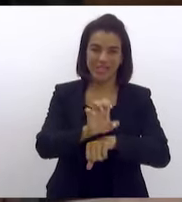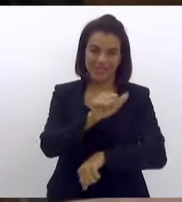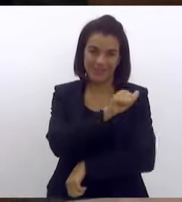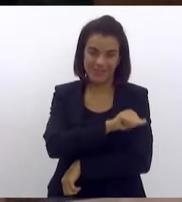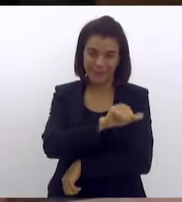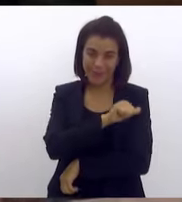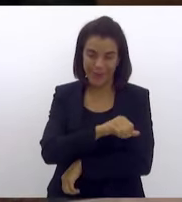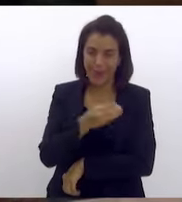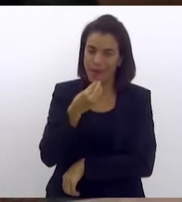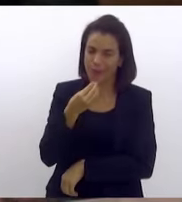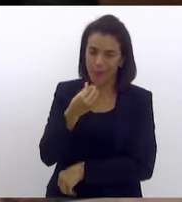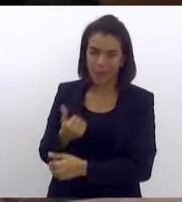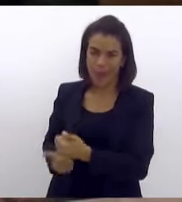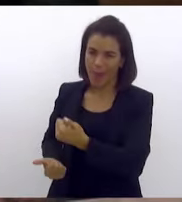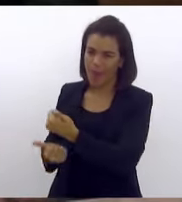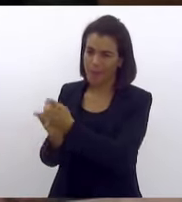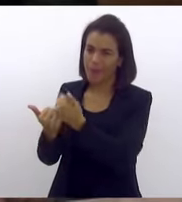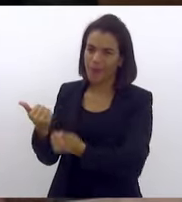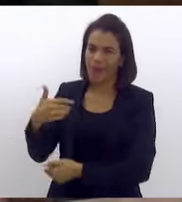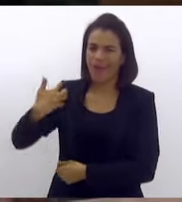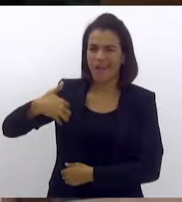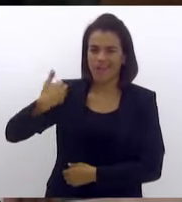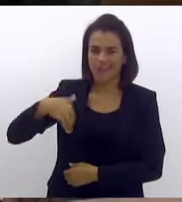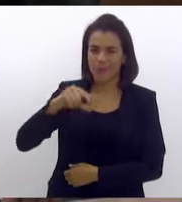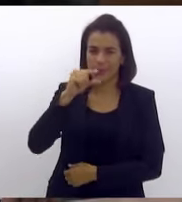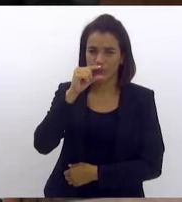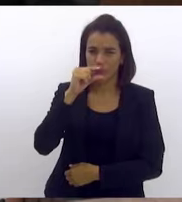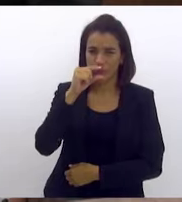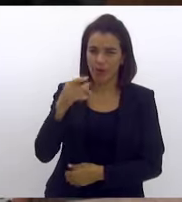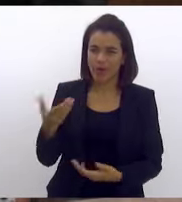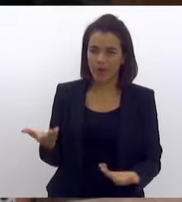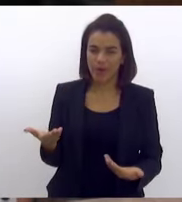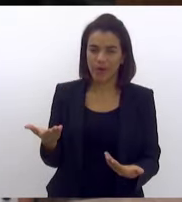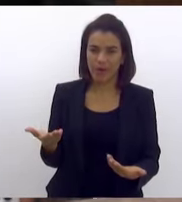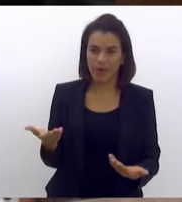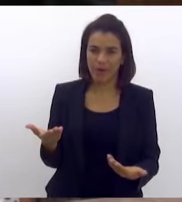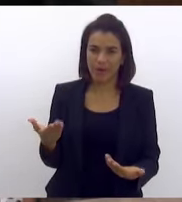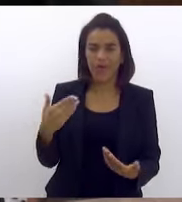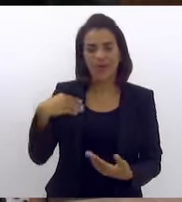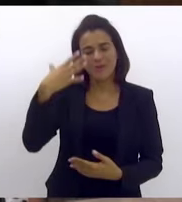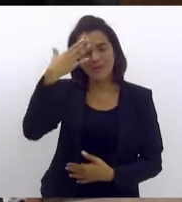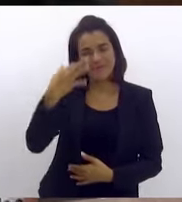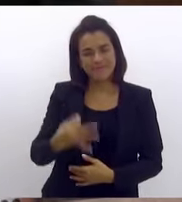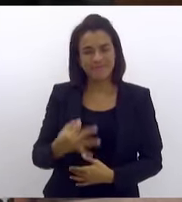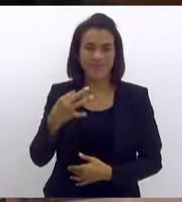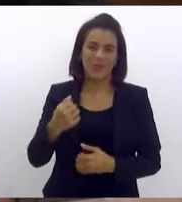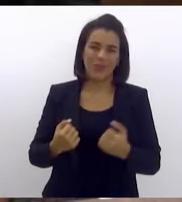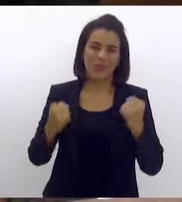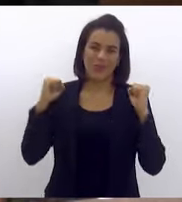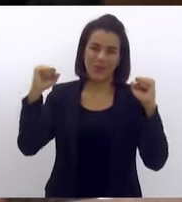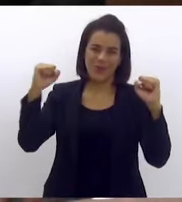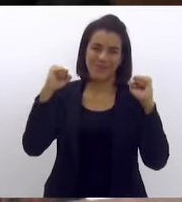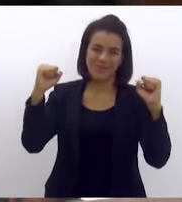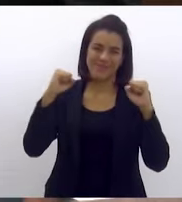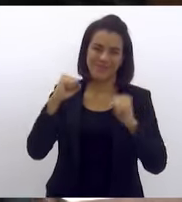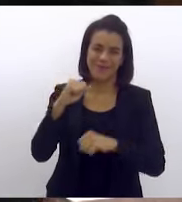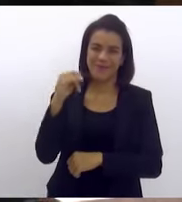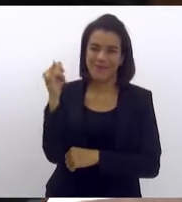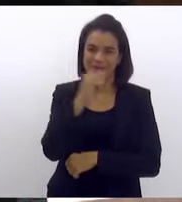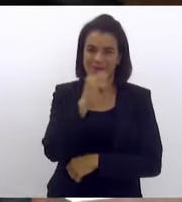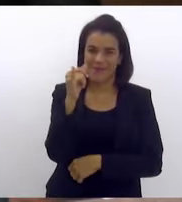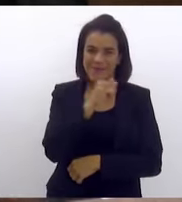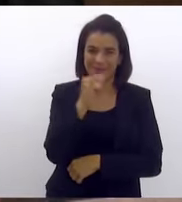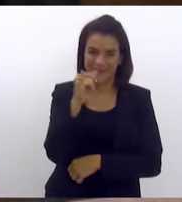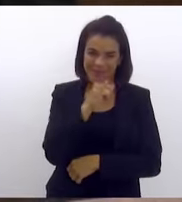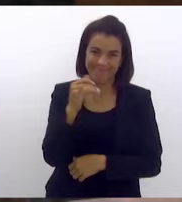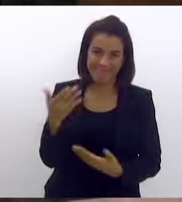não poderia torcer pelo Boca Juniors, eu não tenho dúvida disso, que você torceu pelo Fluminense. No seu olhar dá para perceber que você torceu muito